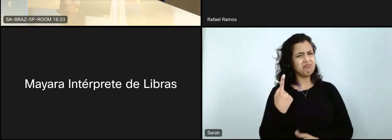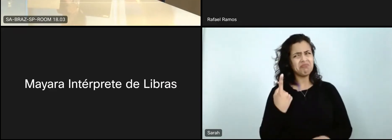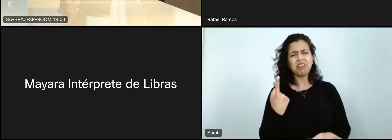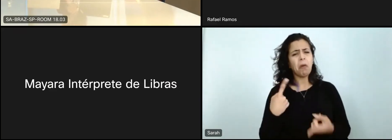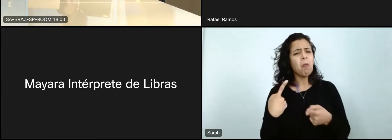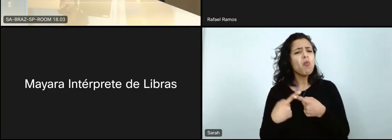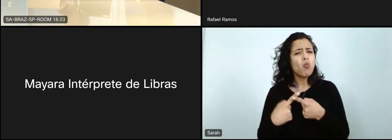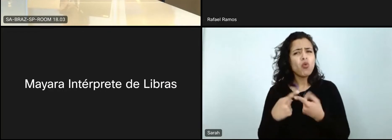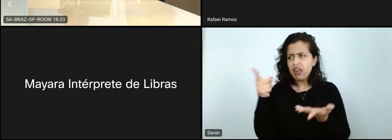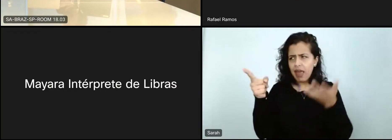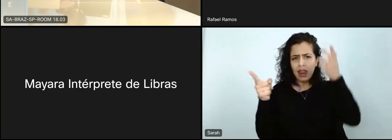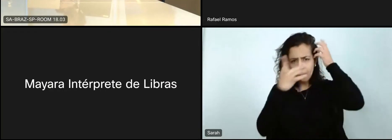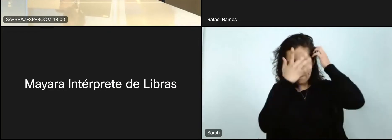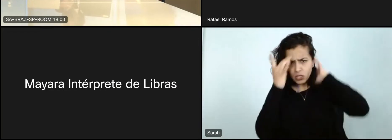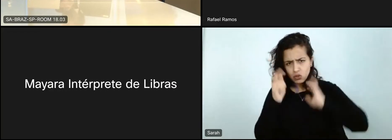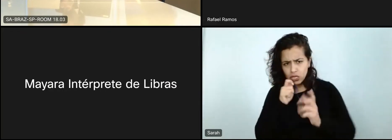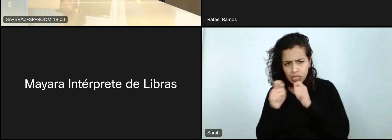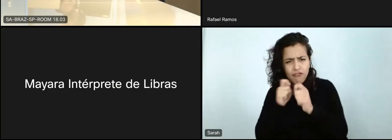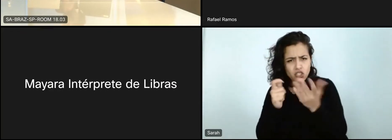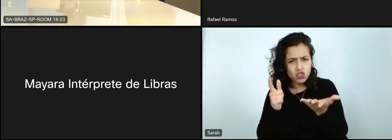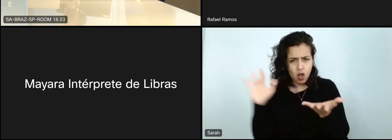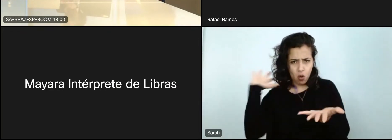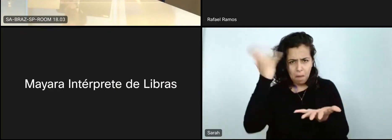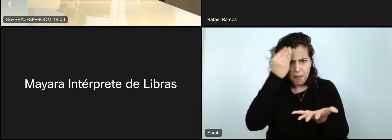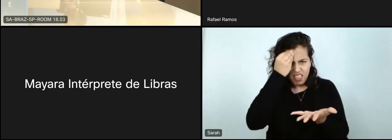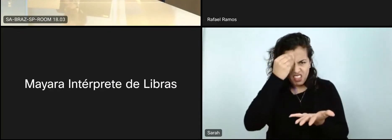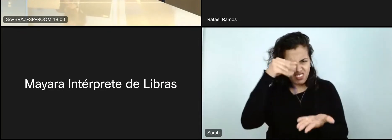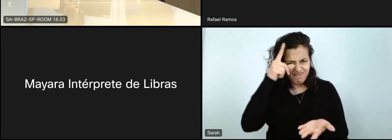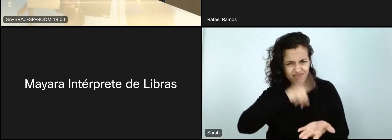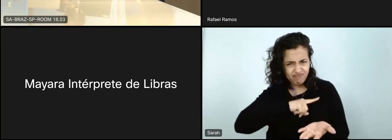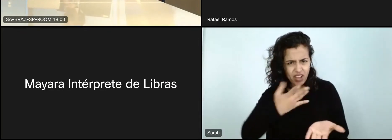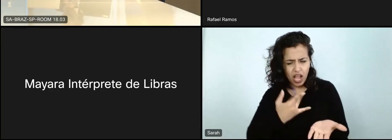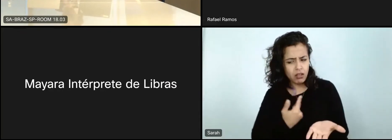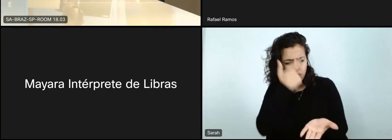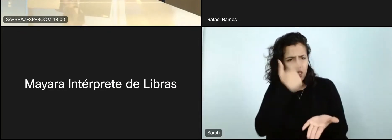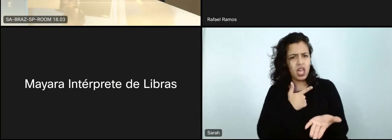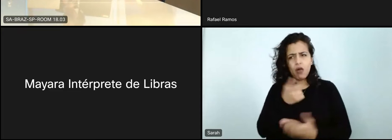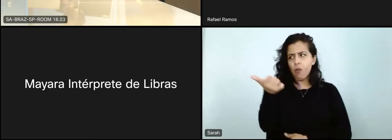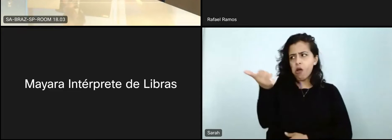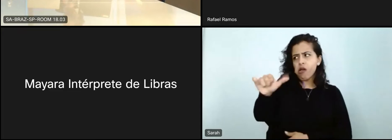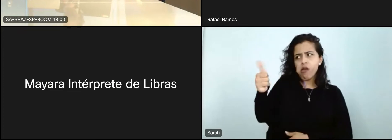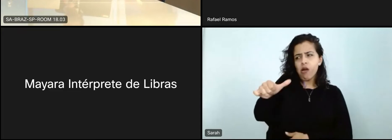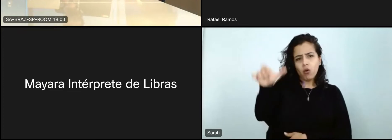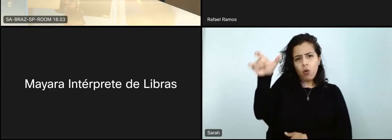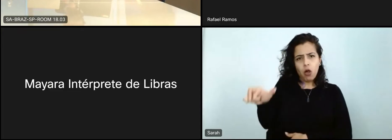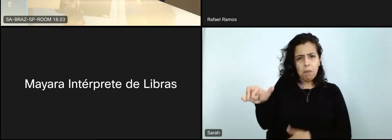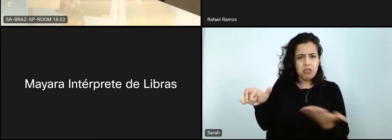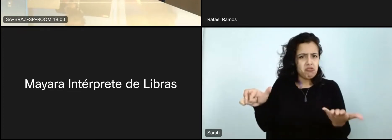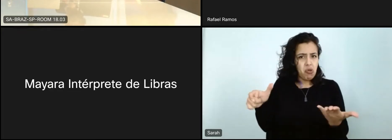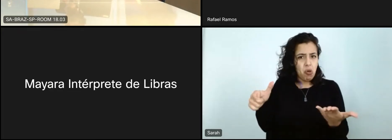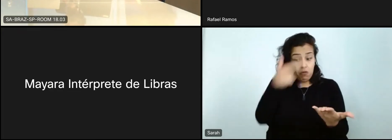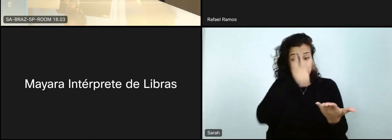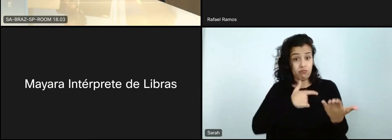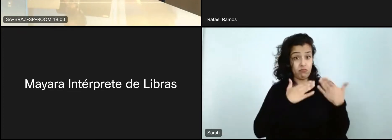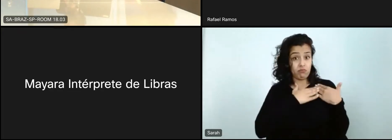tem competências para estar aqui? Enfim, acho que não cabe a mim falar sobre a outra pessoa, né? Então, muitas vezes a